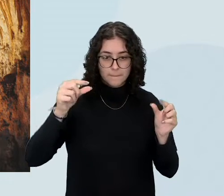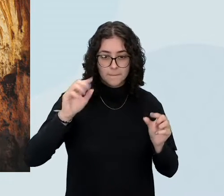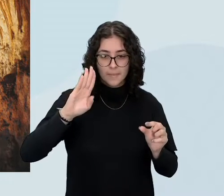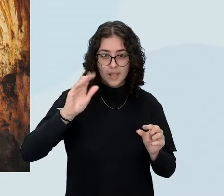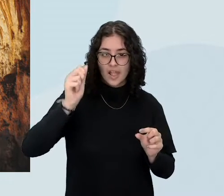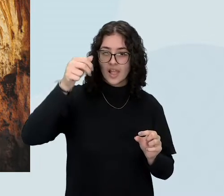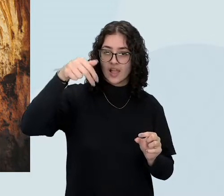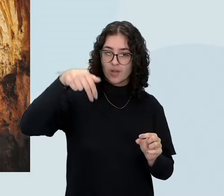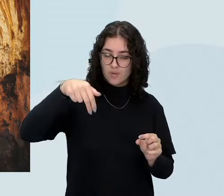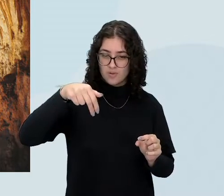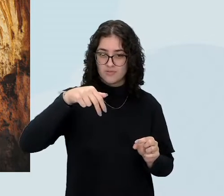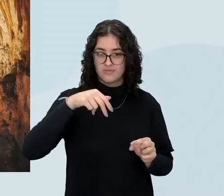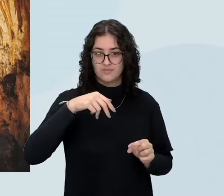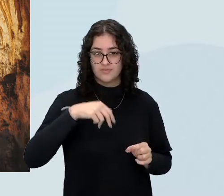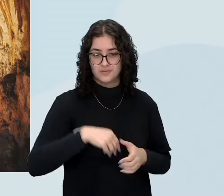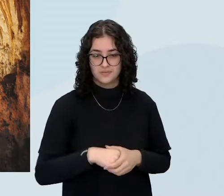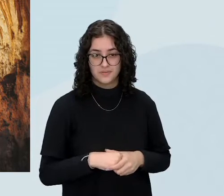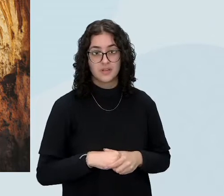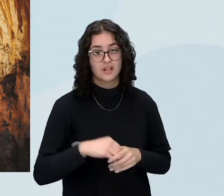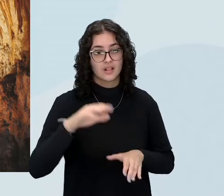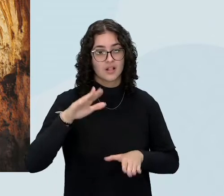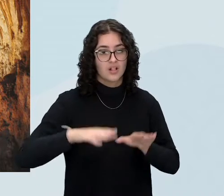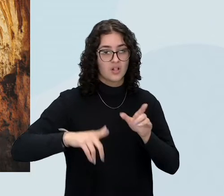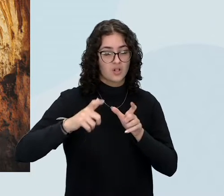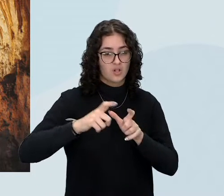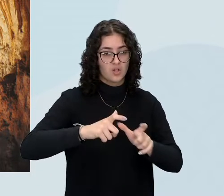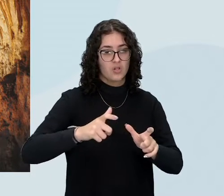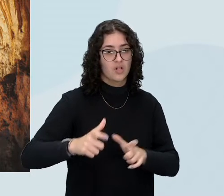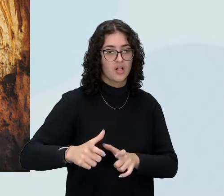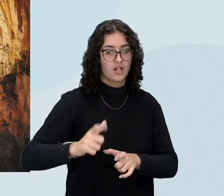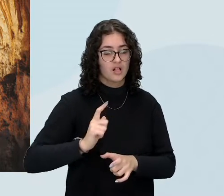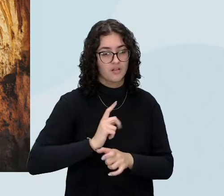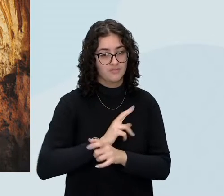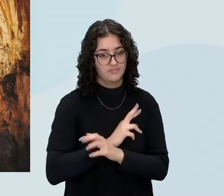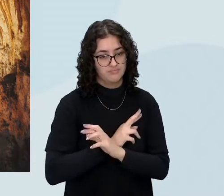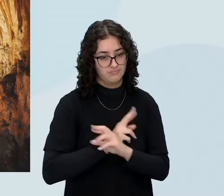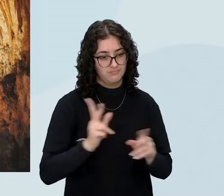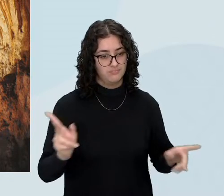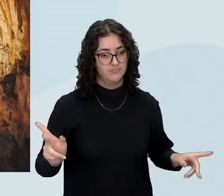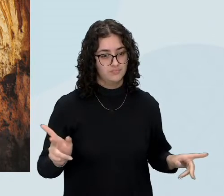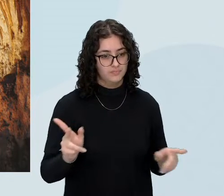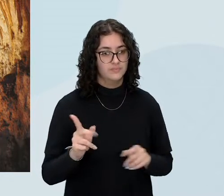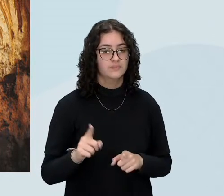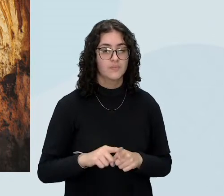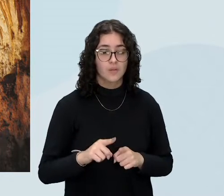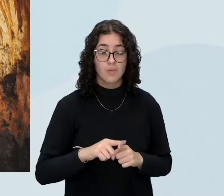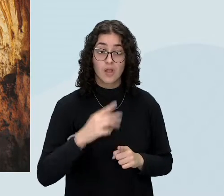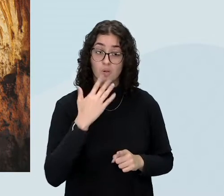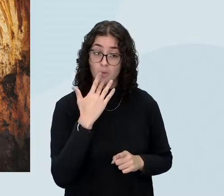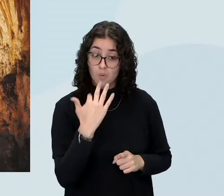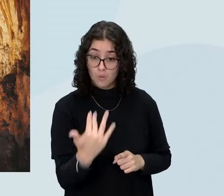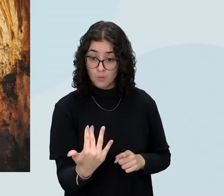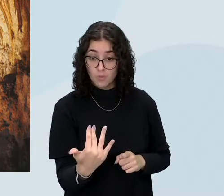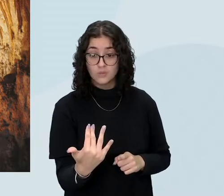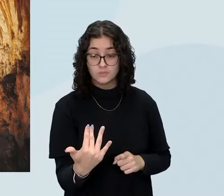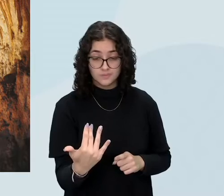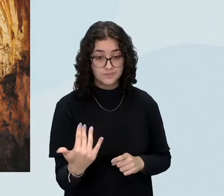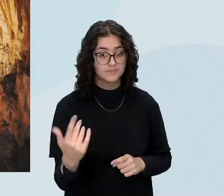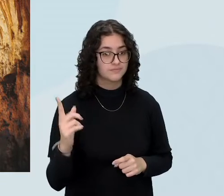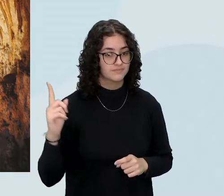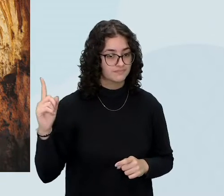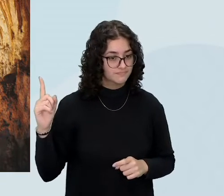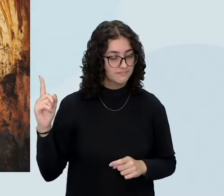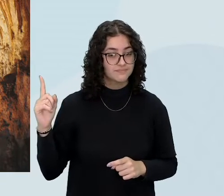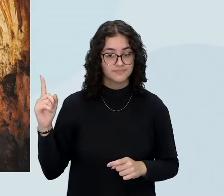Então, depende muito da região, vocês vão ter formações diferenciadas, até a coloração também, né? Do que a gente